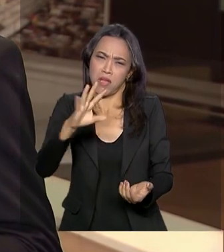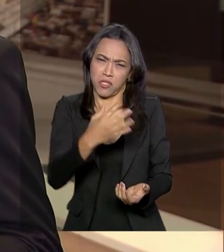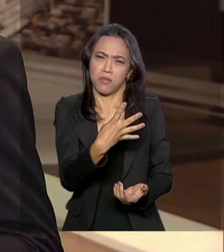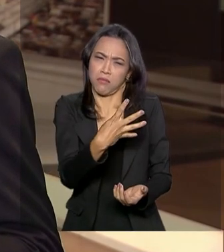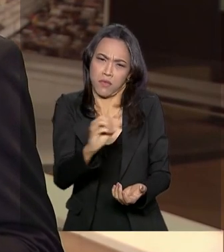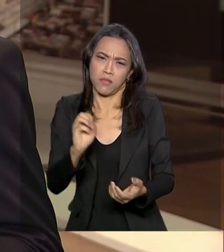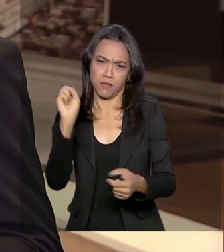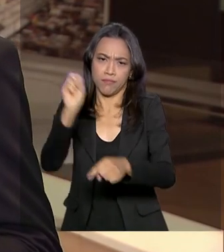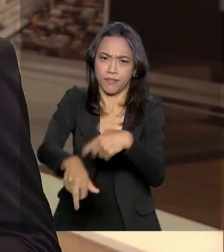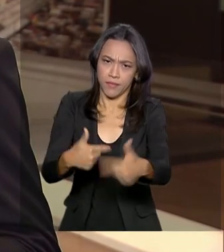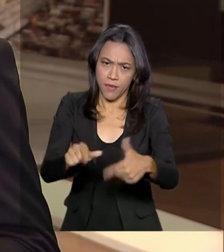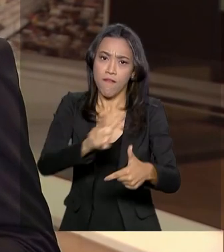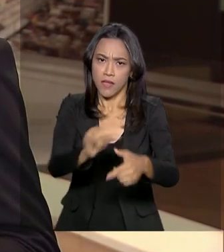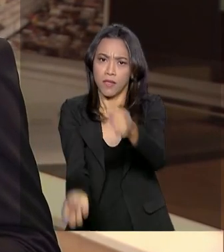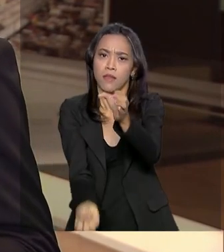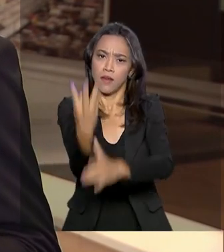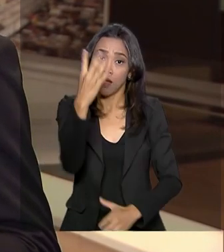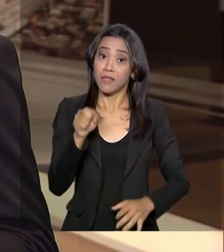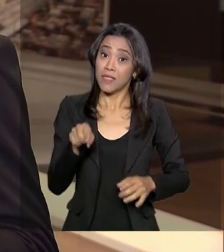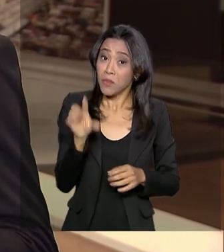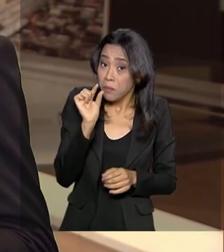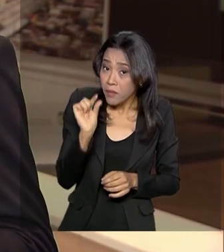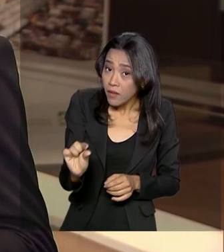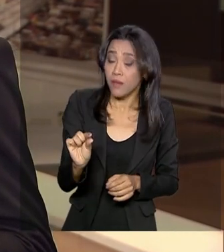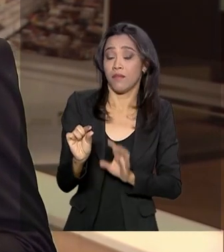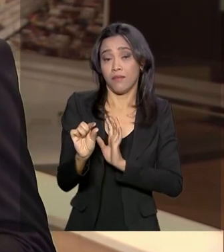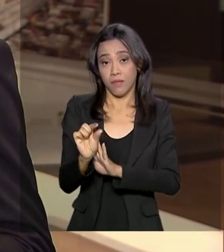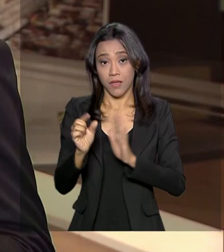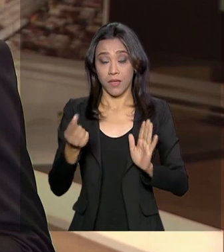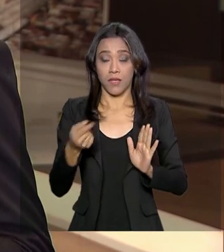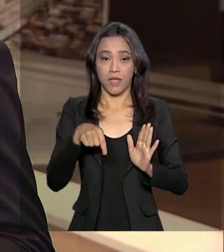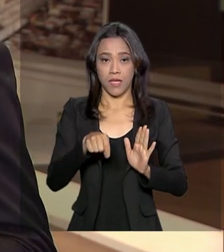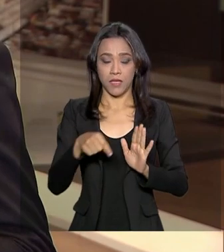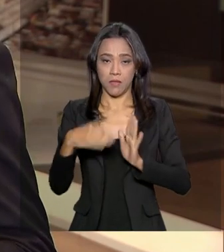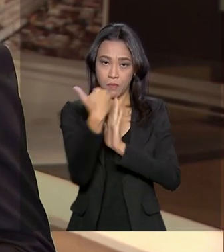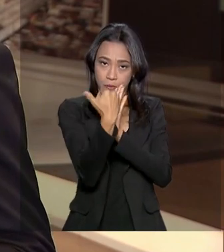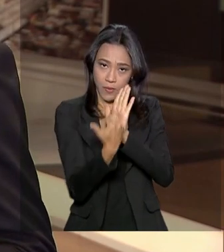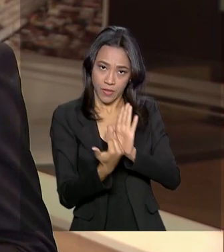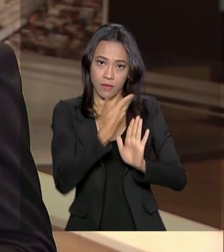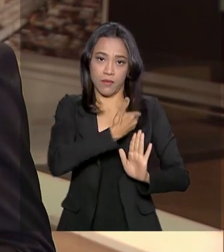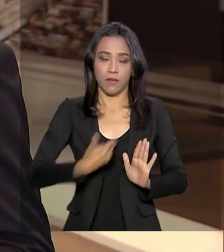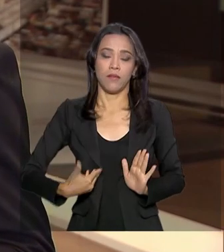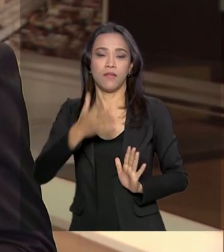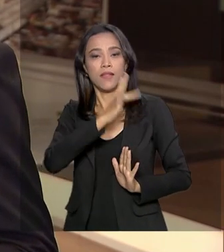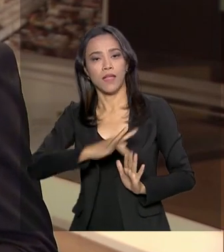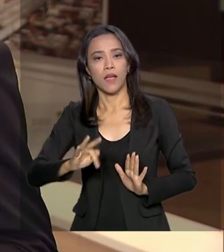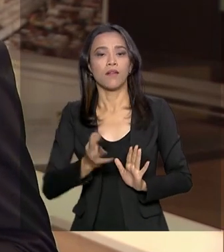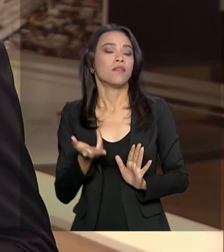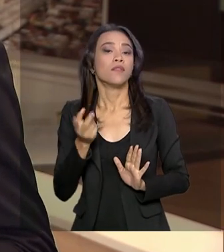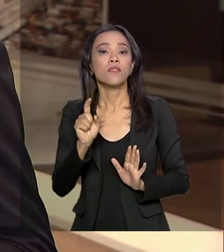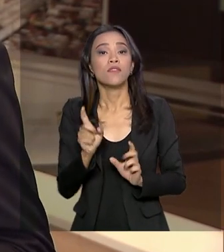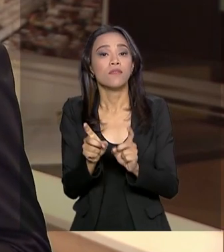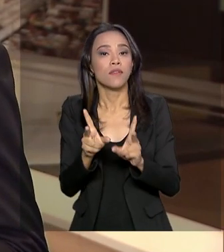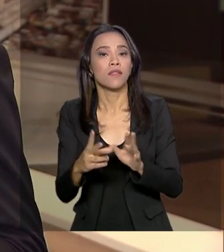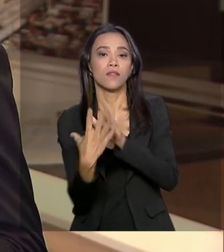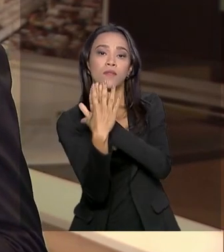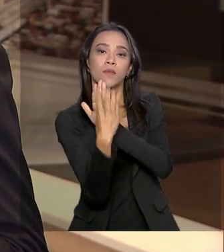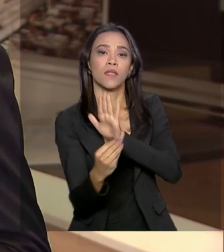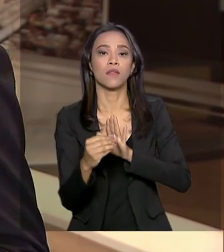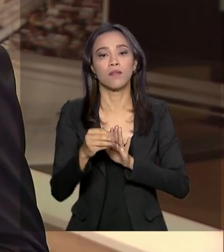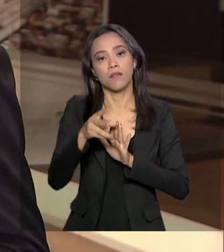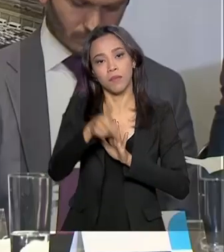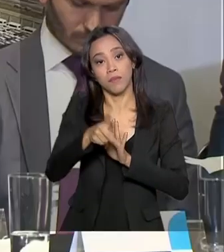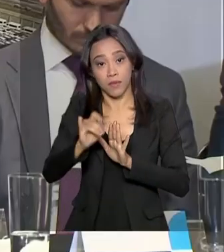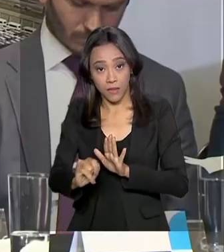E isso é apenas uma pequena parte que o programa de vendas e concessões do governo federal deve trazer de impacto ao mercado